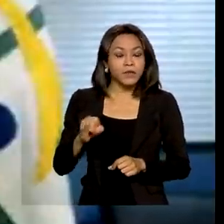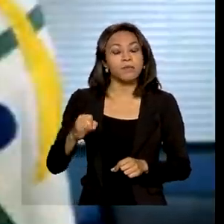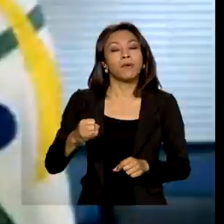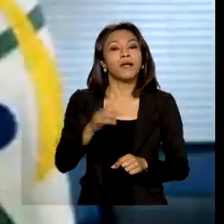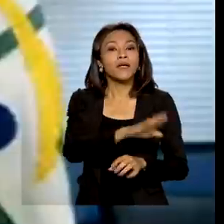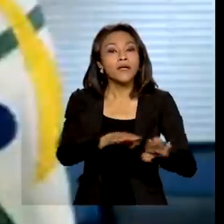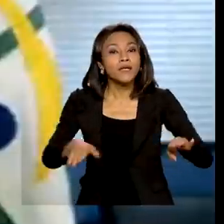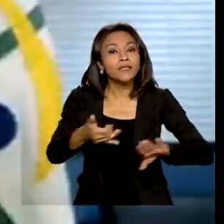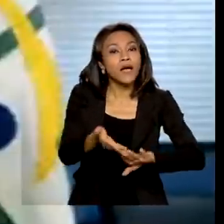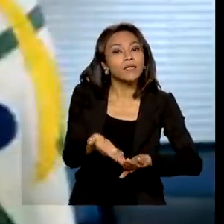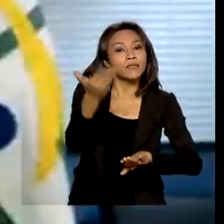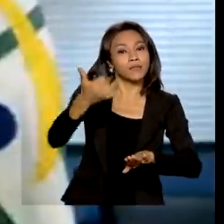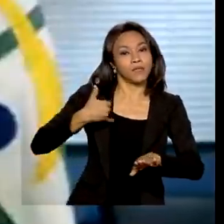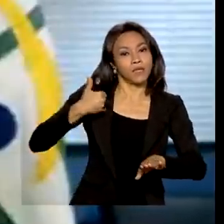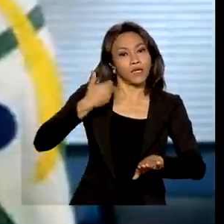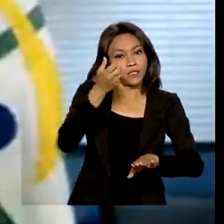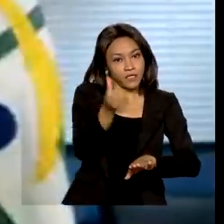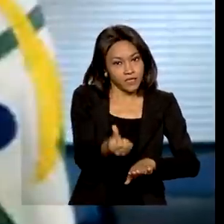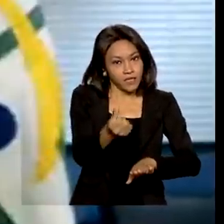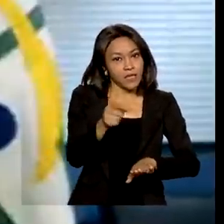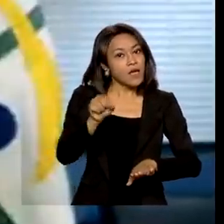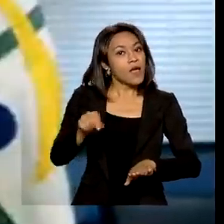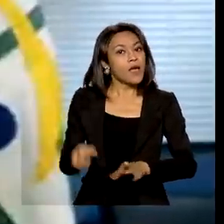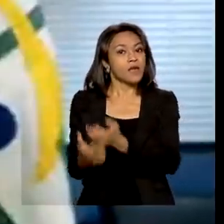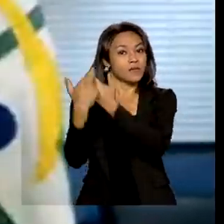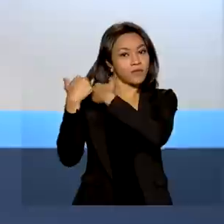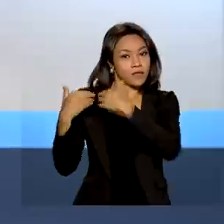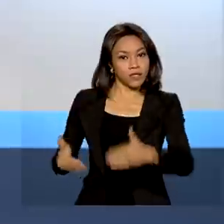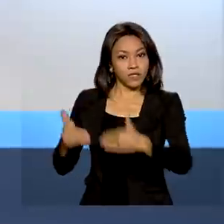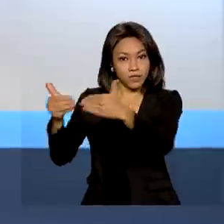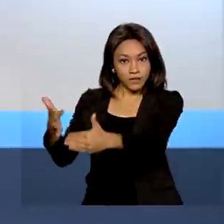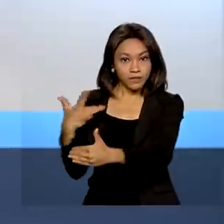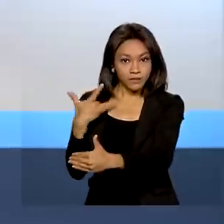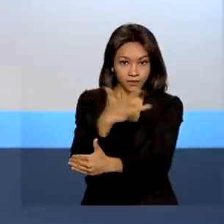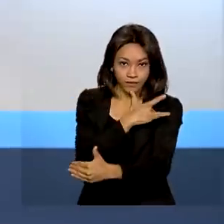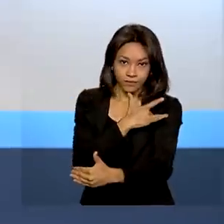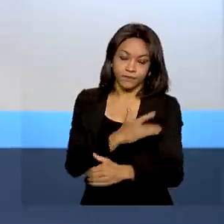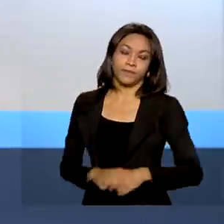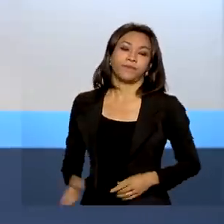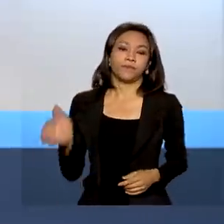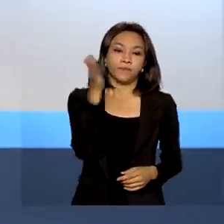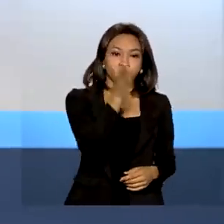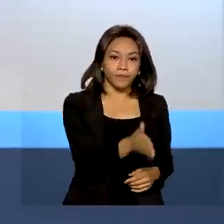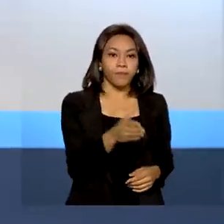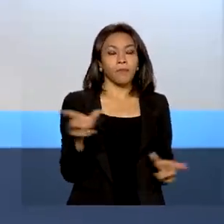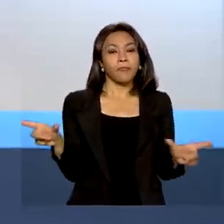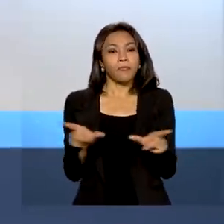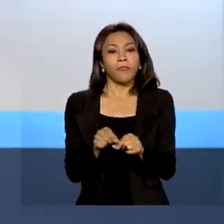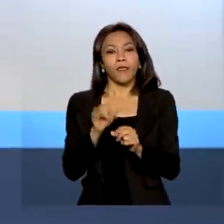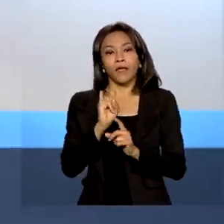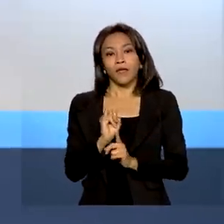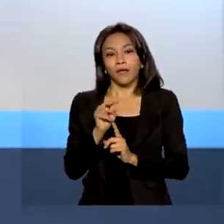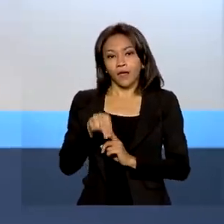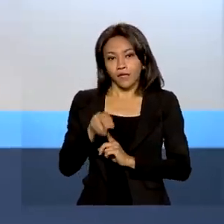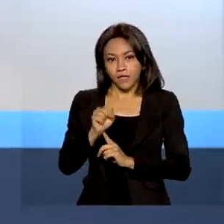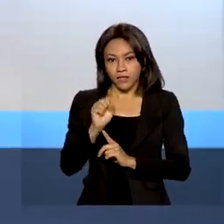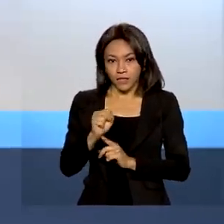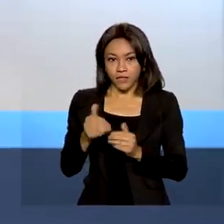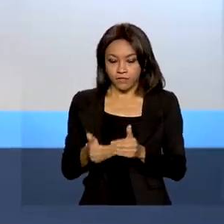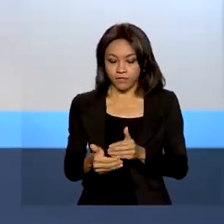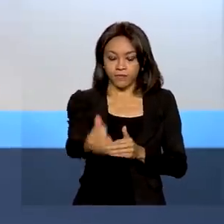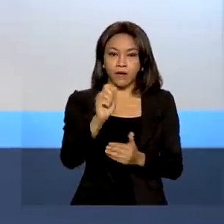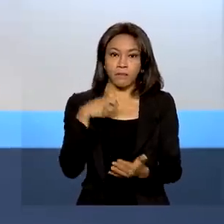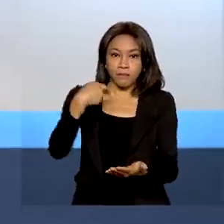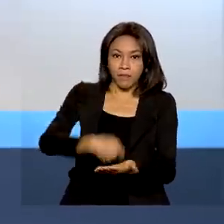de seis anos é do Ministério da Saúde o INSS vai pagar em 2022 um